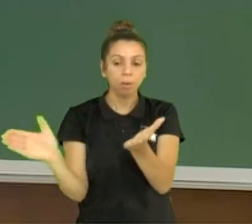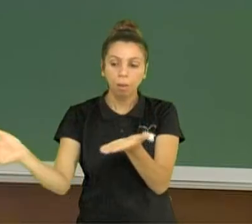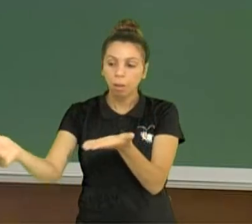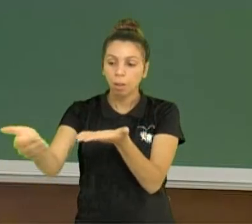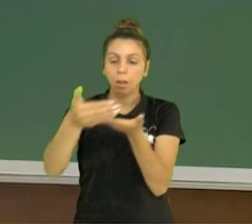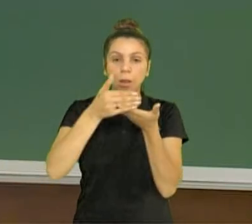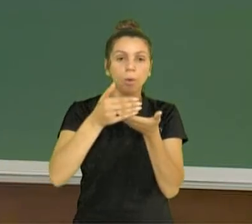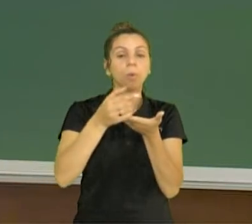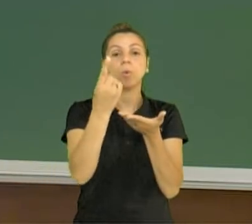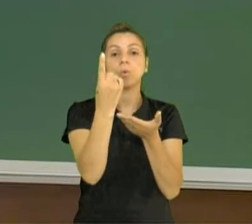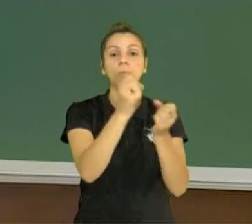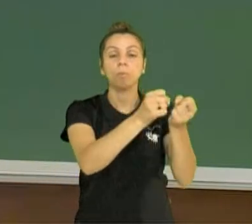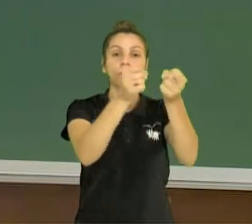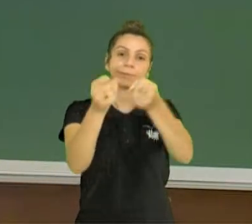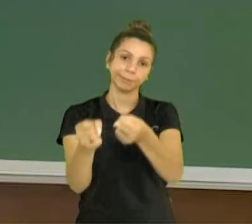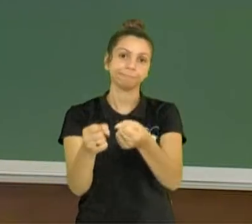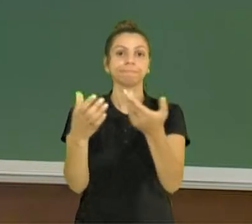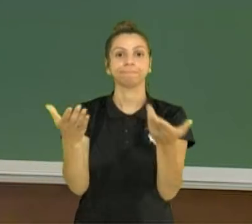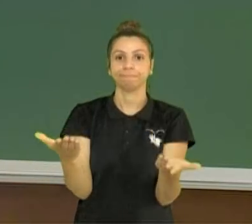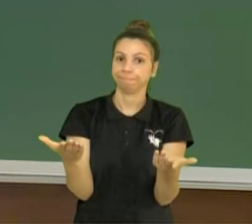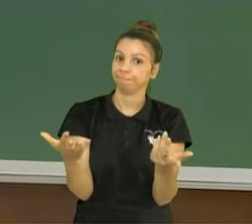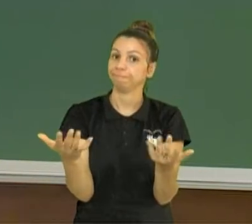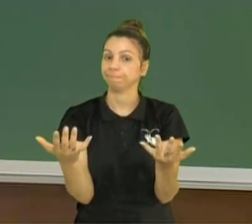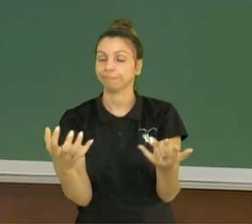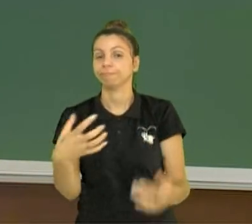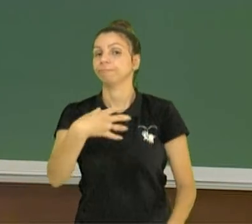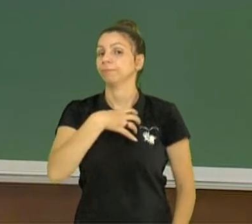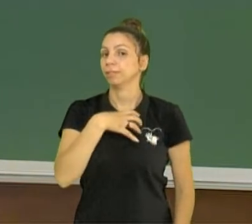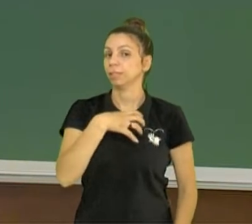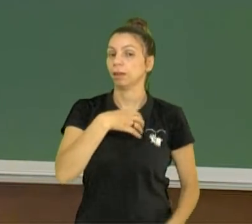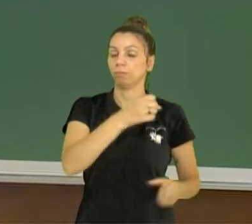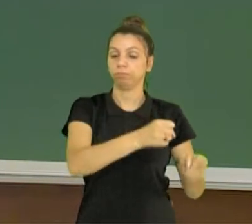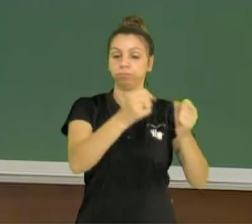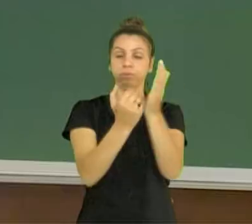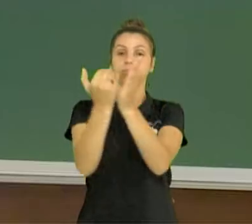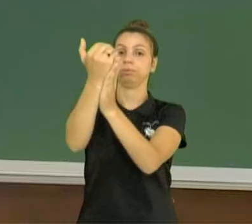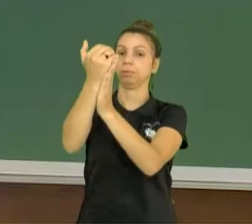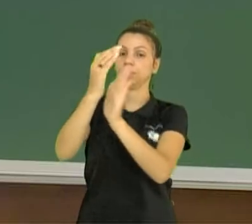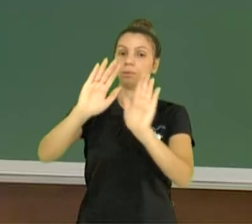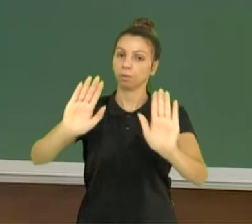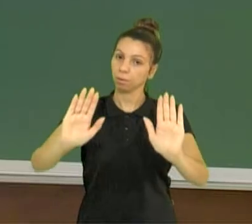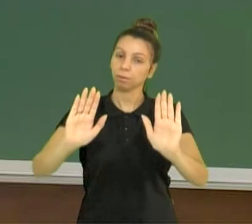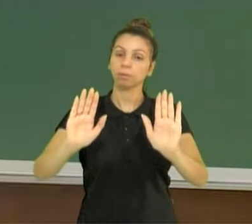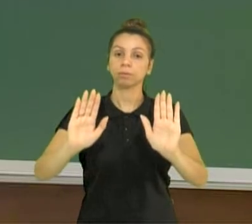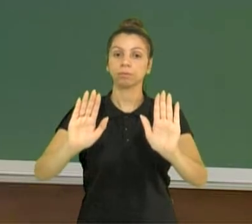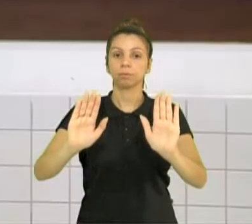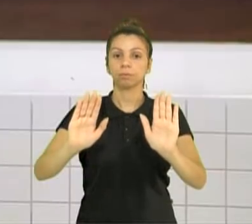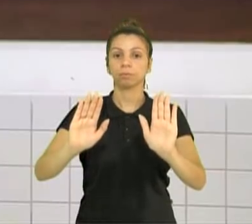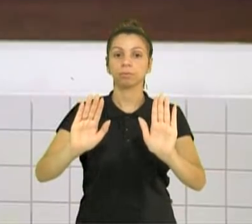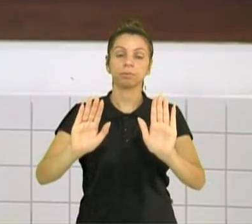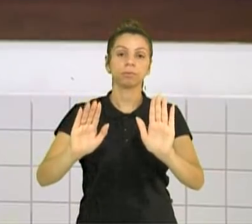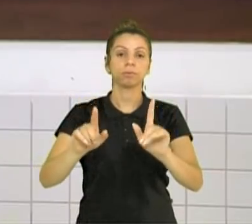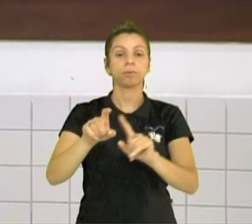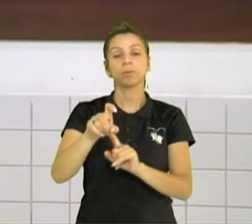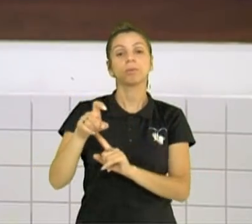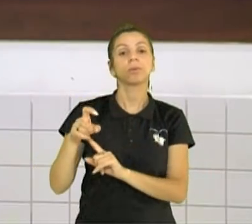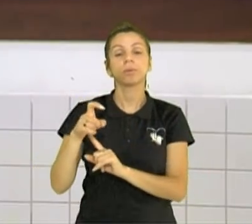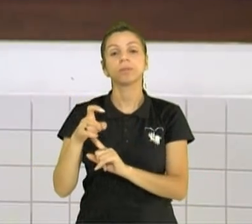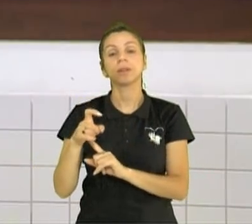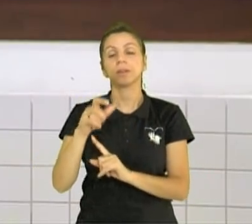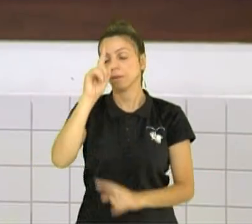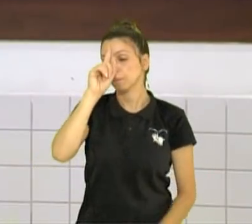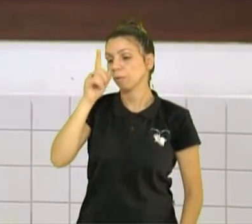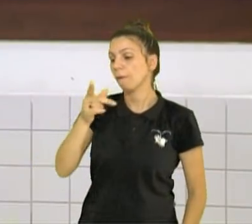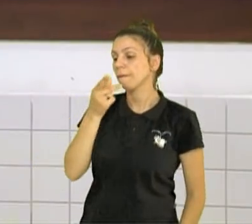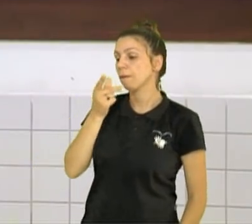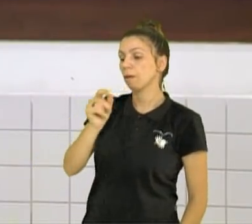uma só pessoa, realmente você se sente um poder incrível. Não por acaso que os reis absolutistas diziam